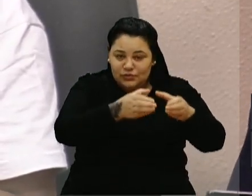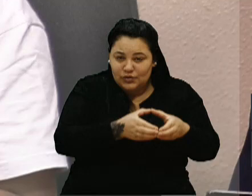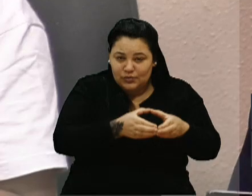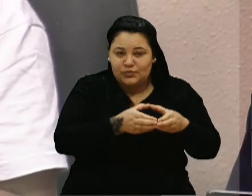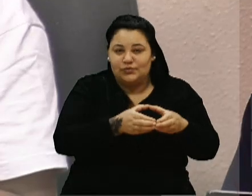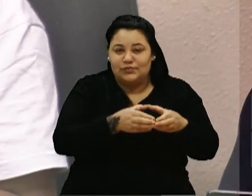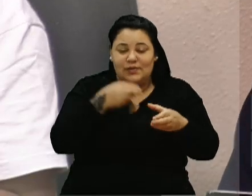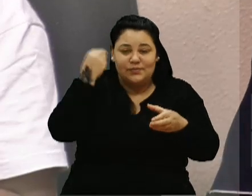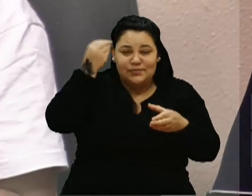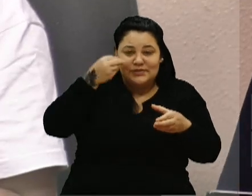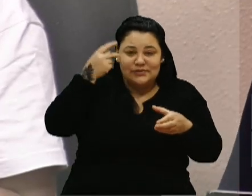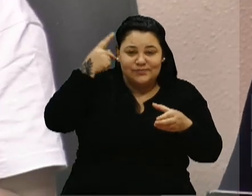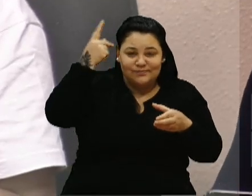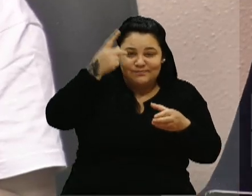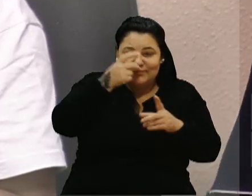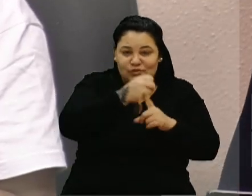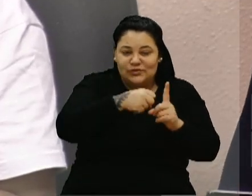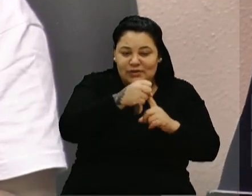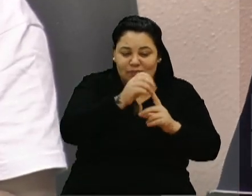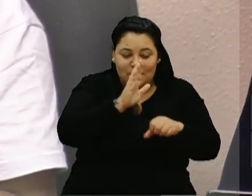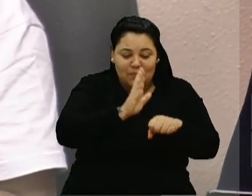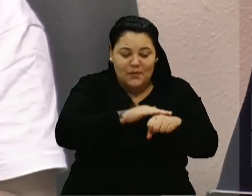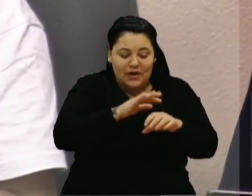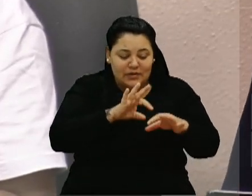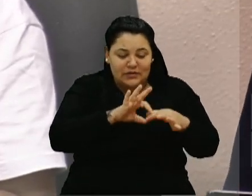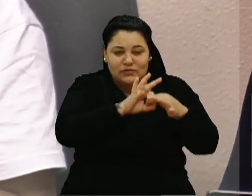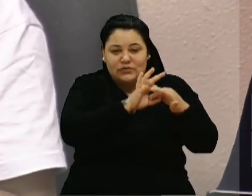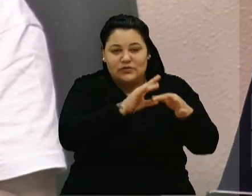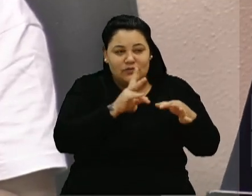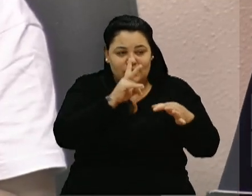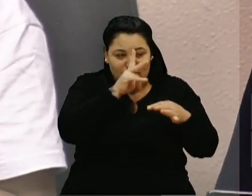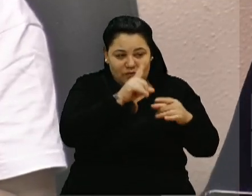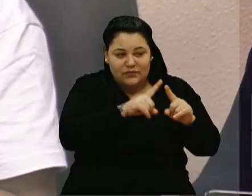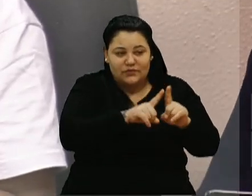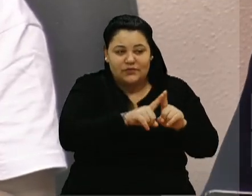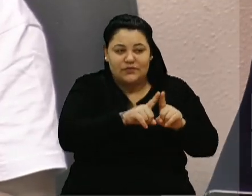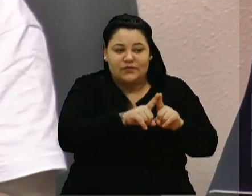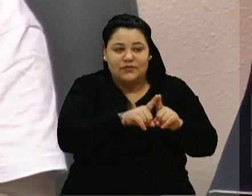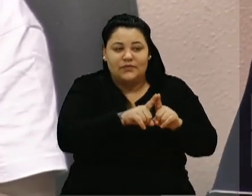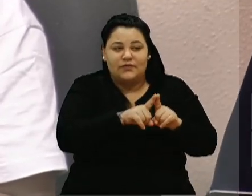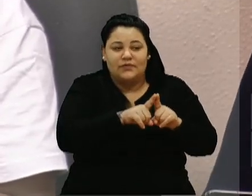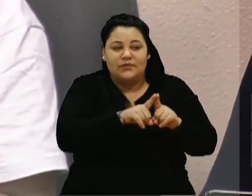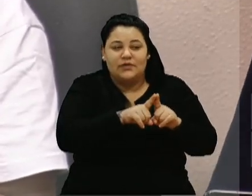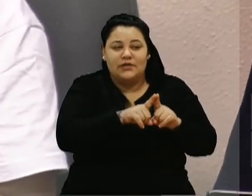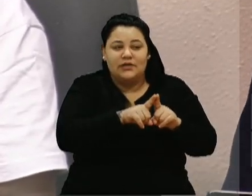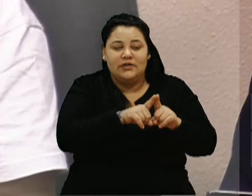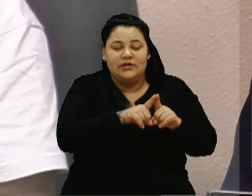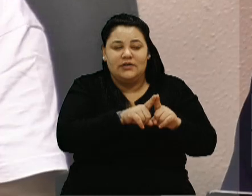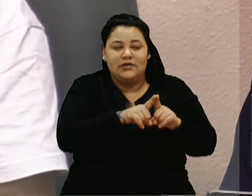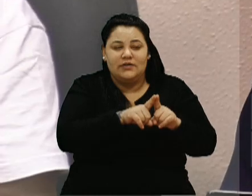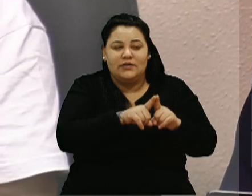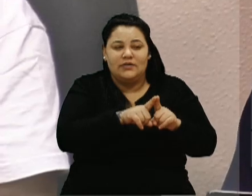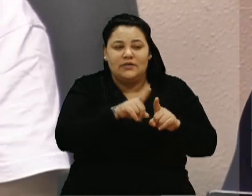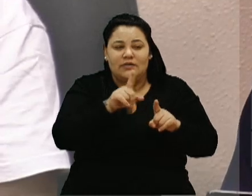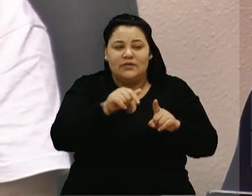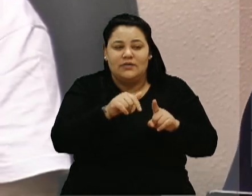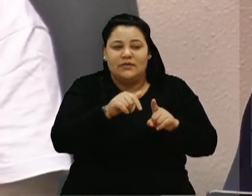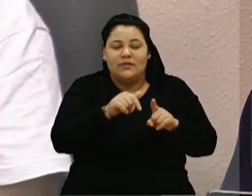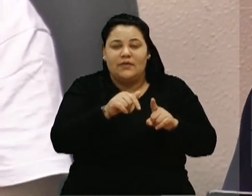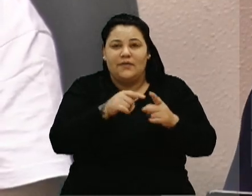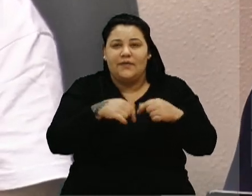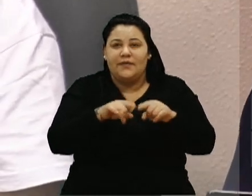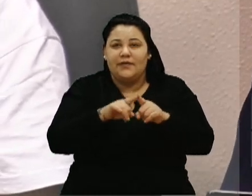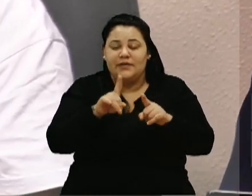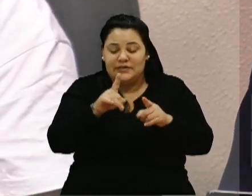se reconheçam e se fortaleçam. O Rio Grande do Sul ele é um estado com uma trajetória histórica